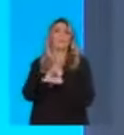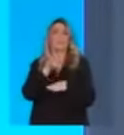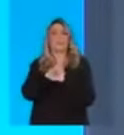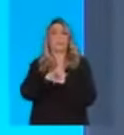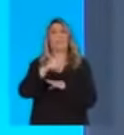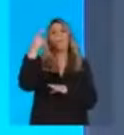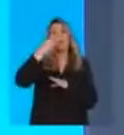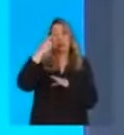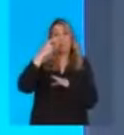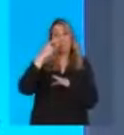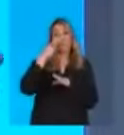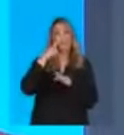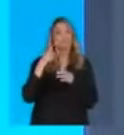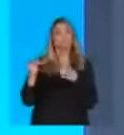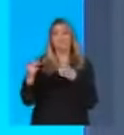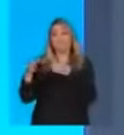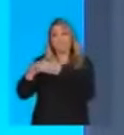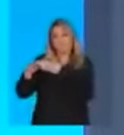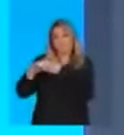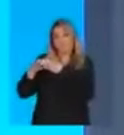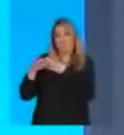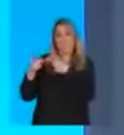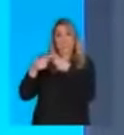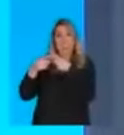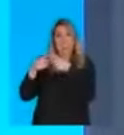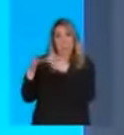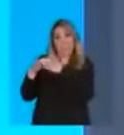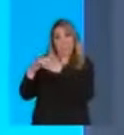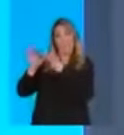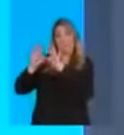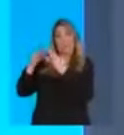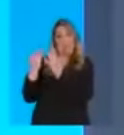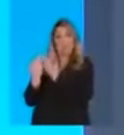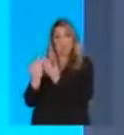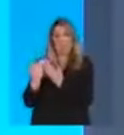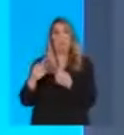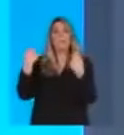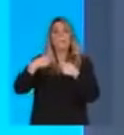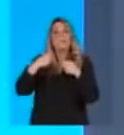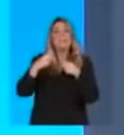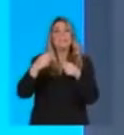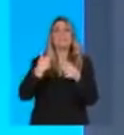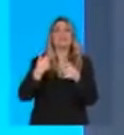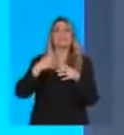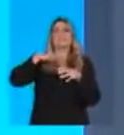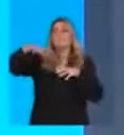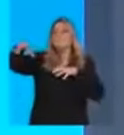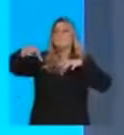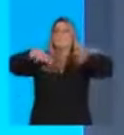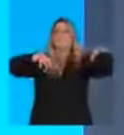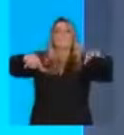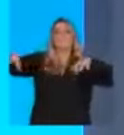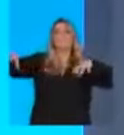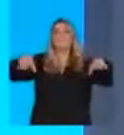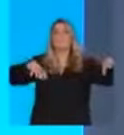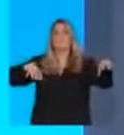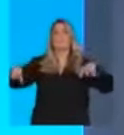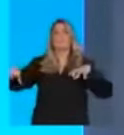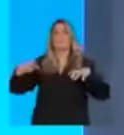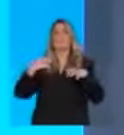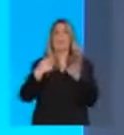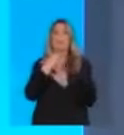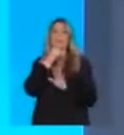as clínicas da família precisam ser ampliadas porque há bairros onde a Clínica da Família atende um pedaço e não atende o outro da rua